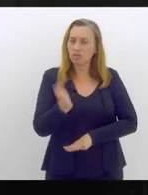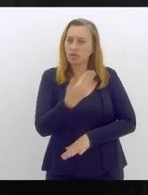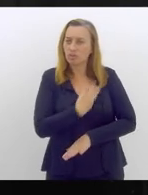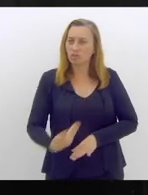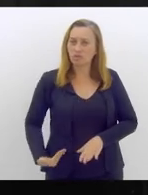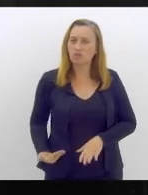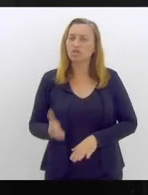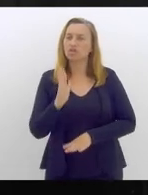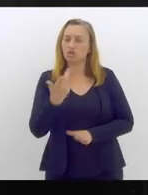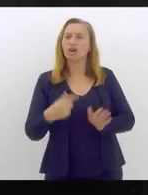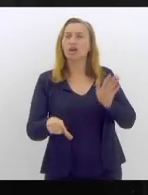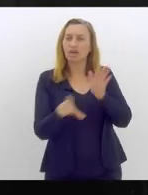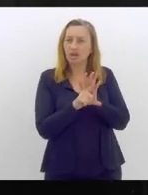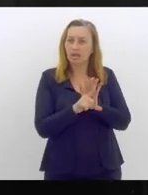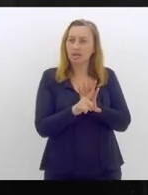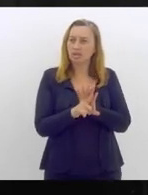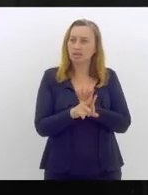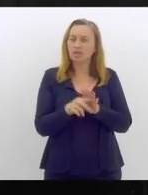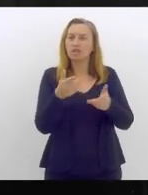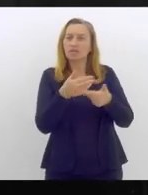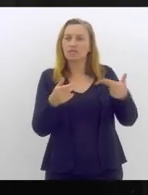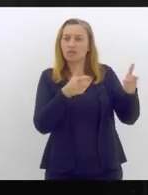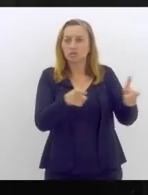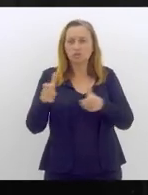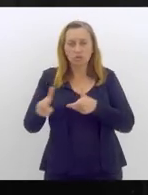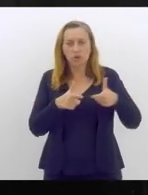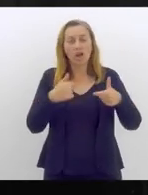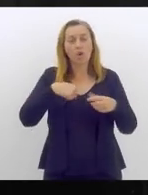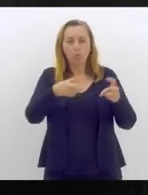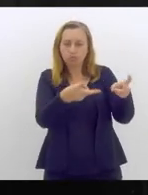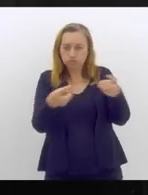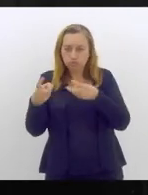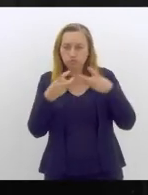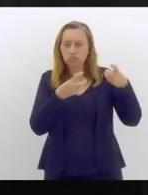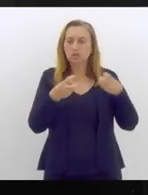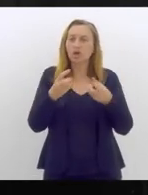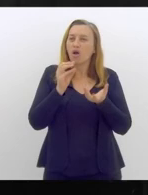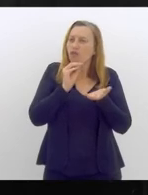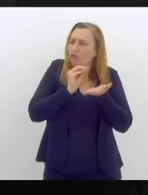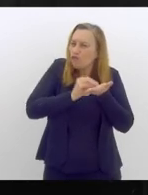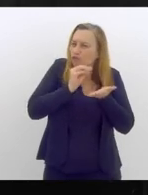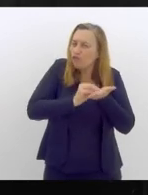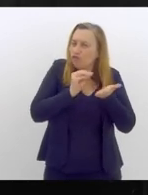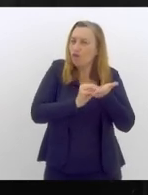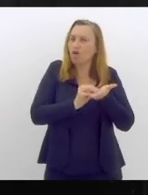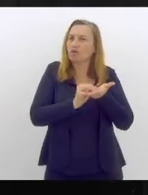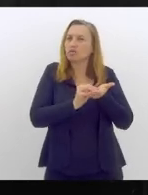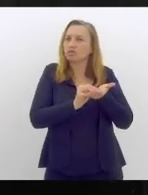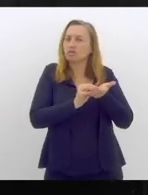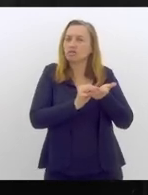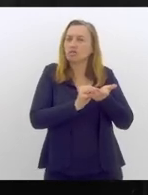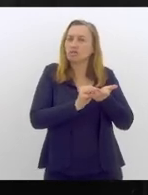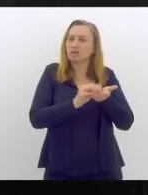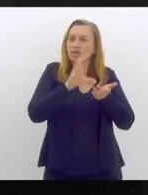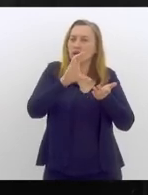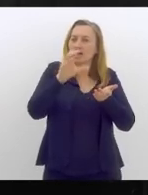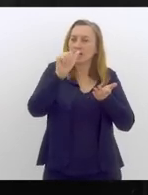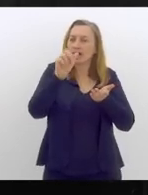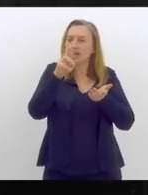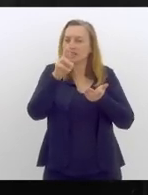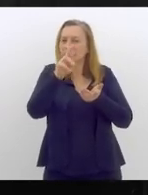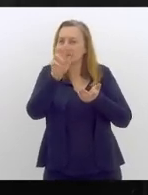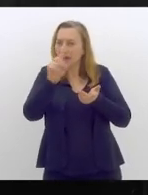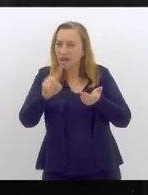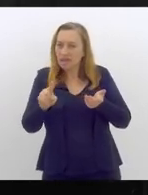já elei e em vários locais eu tenho observado que ainda não há fixação desse cartazes que traz ali